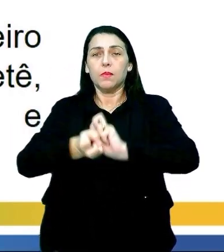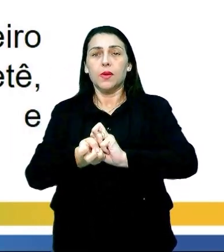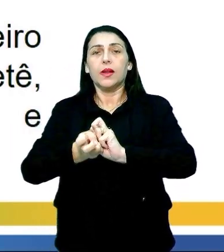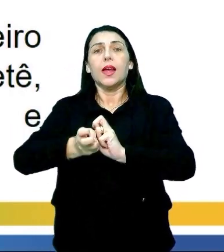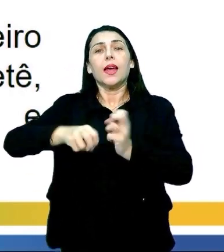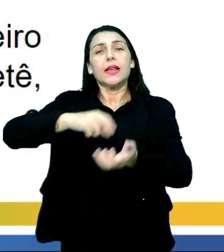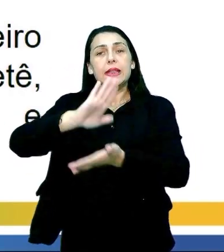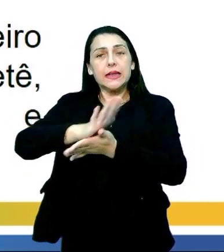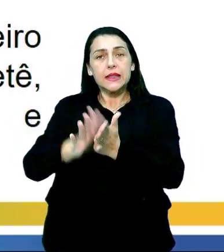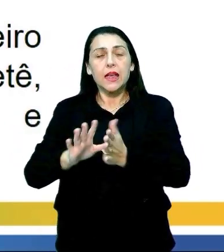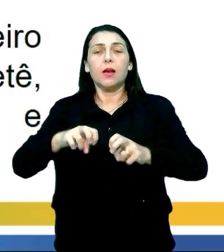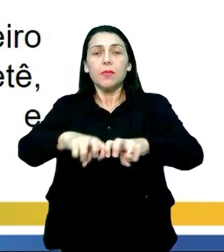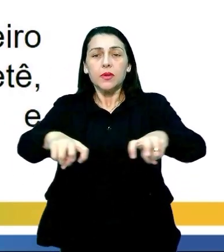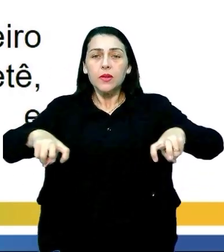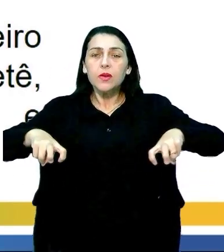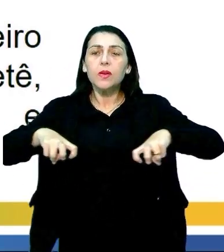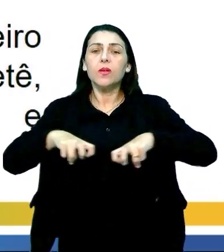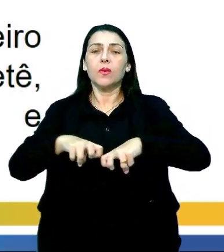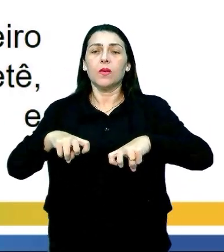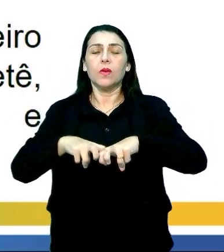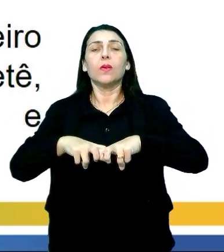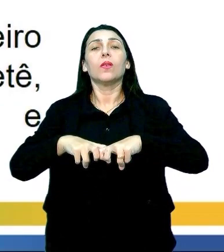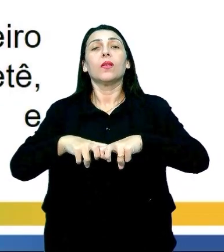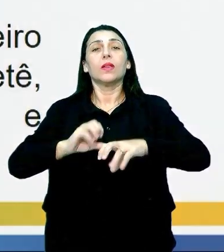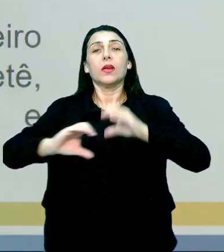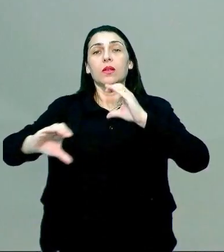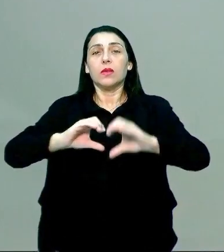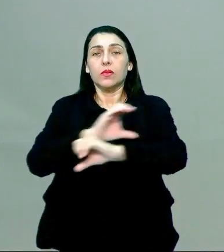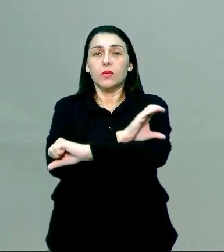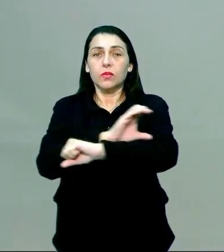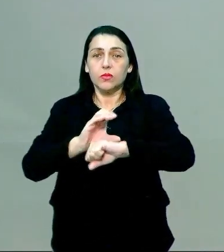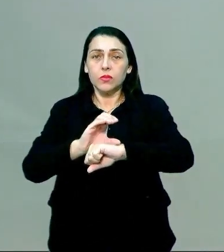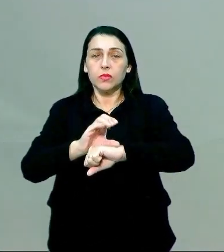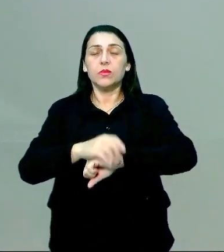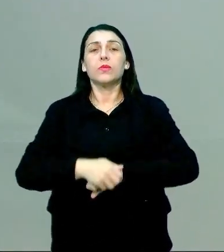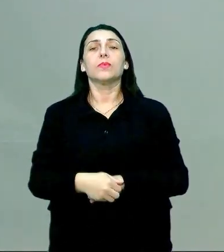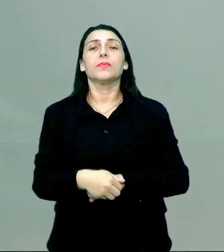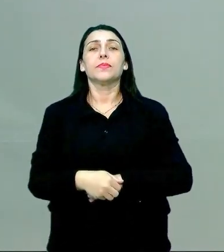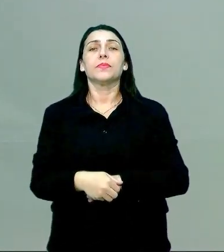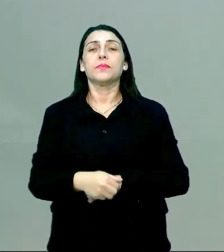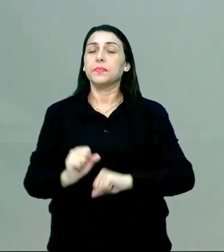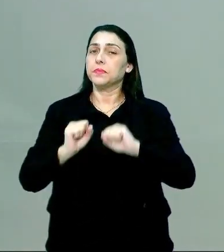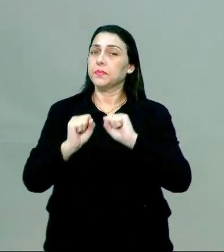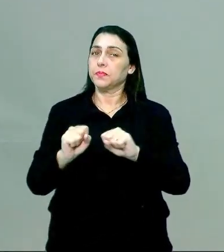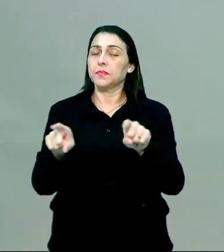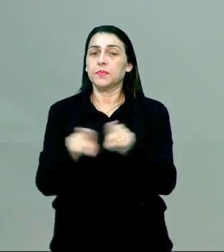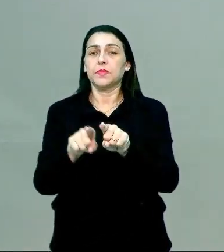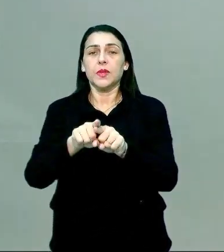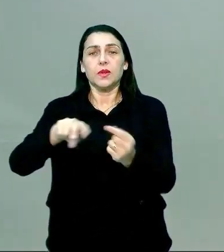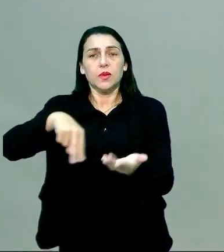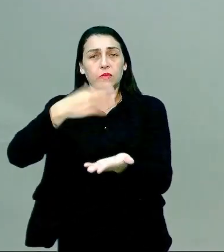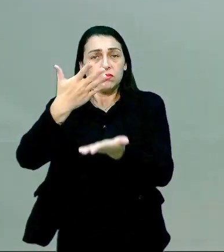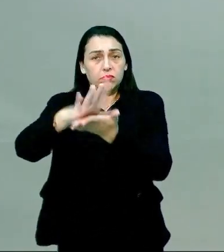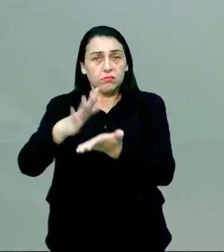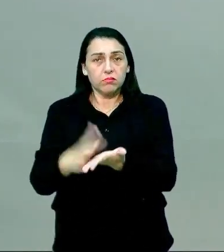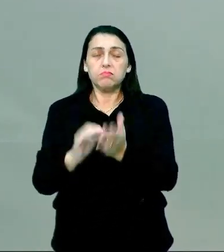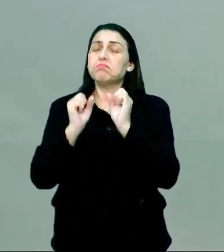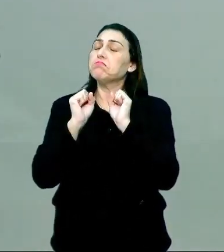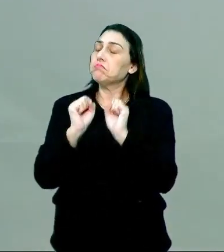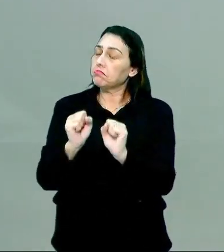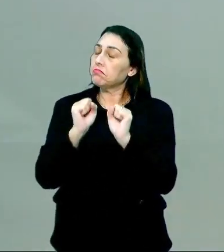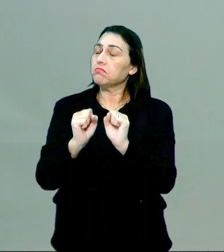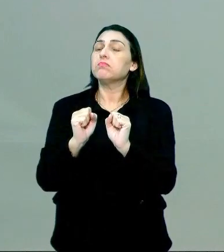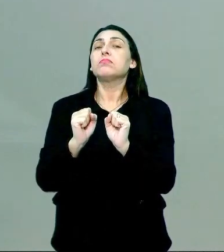de roda e musicalmente kuduro. Poderia estar aqui só no estilo do samba? Poderia,